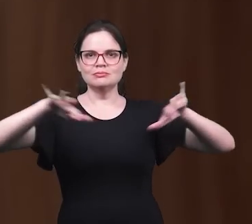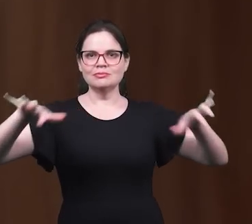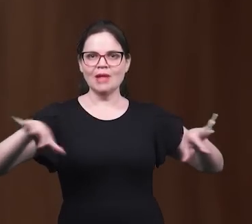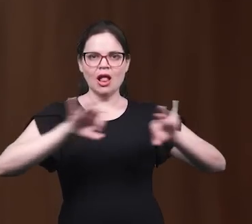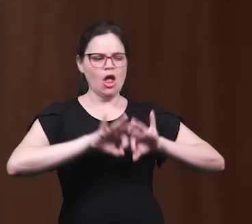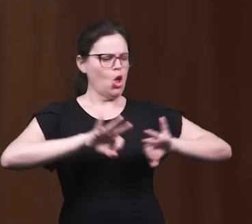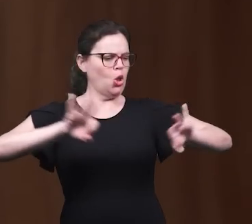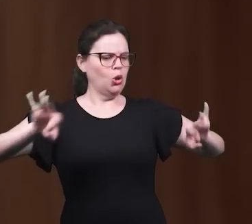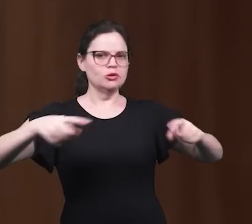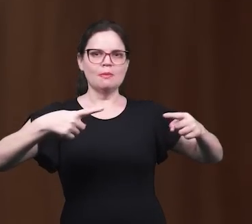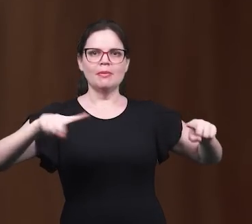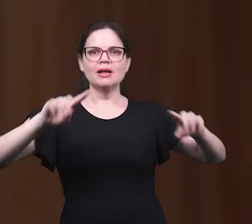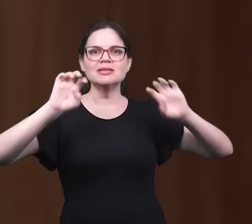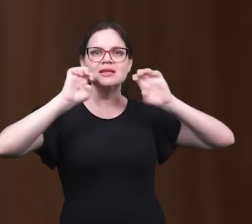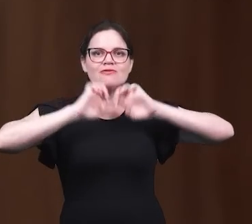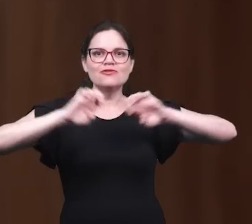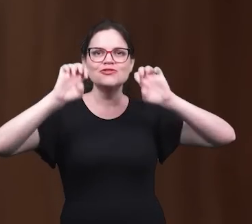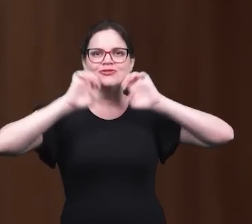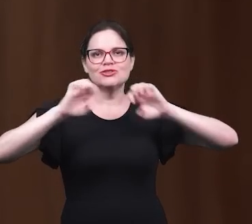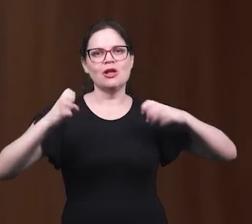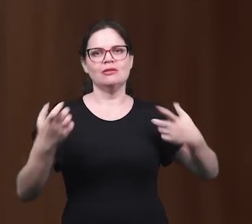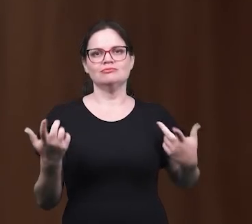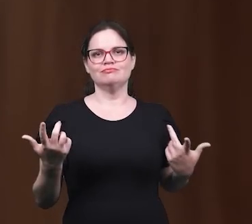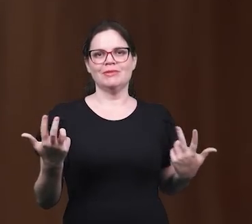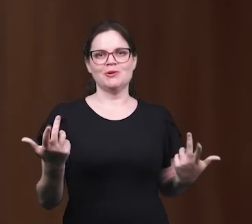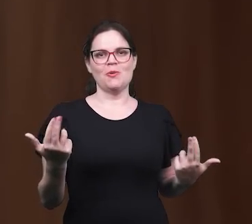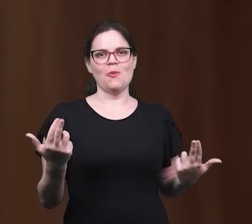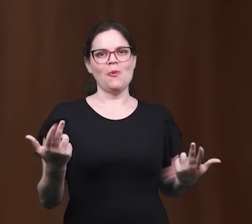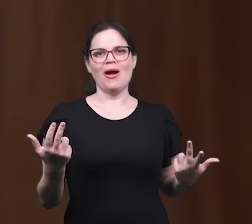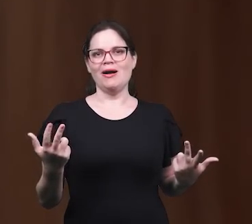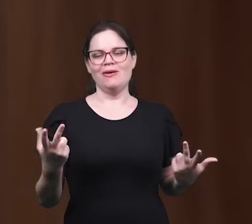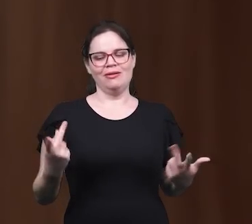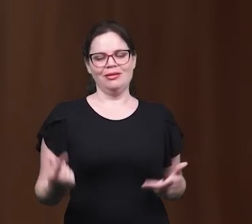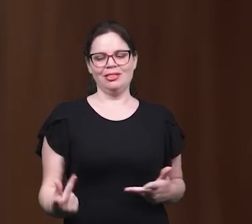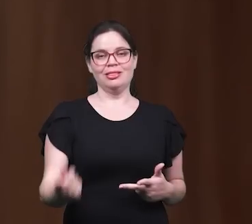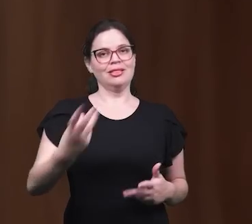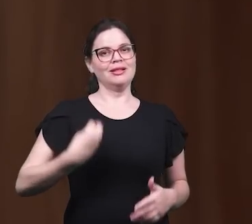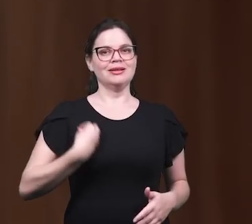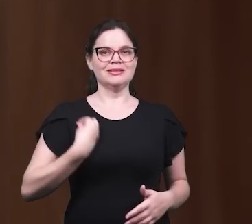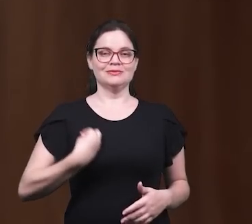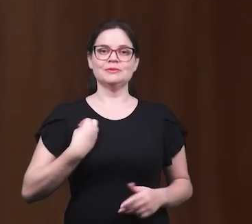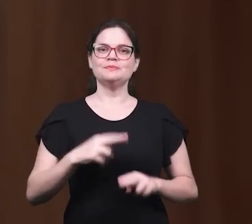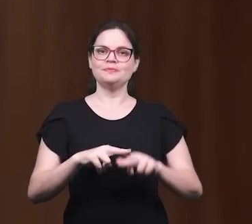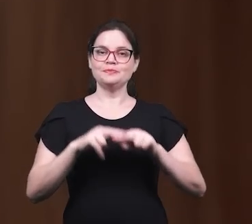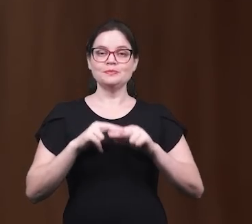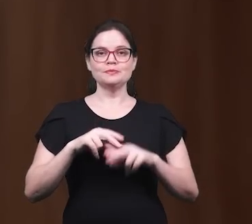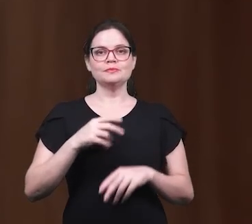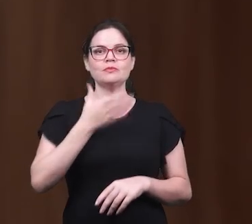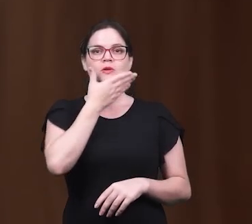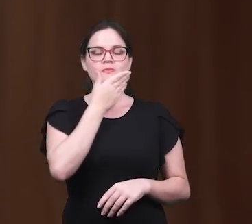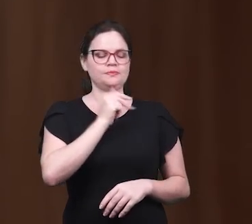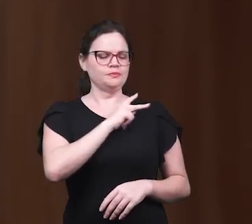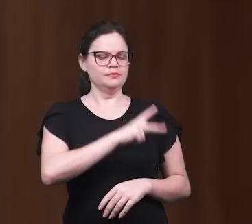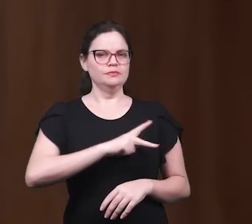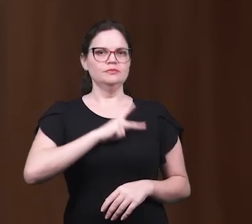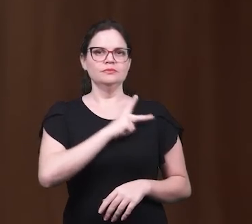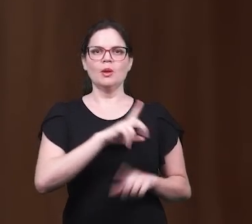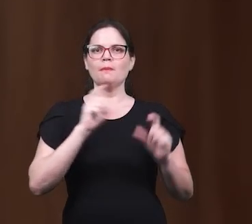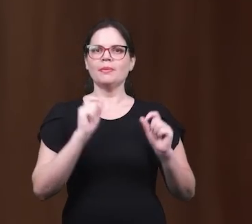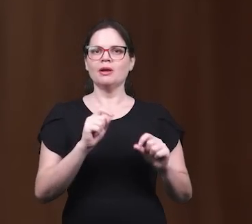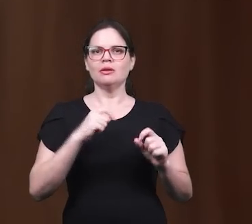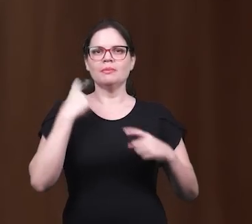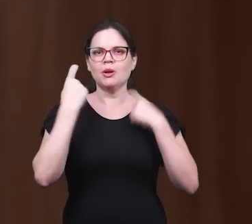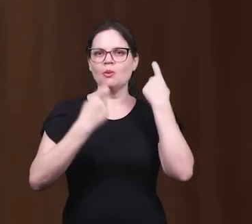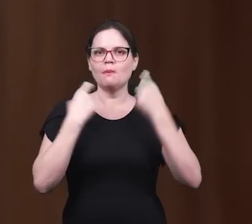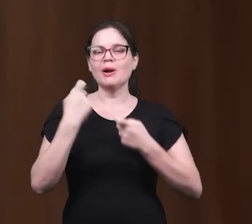sem interferências. Por isso, nós vamos perceber a preocupação de Paulo em